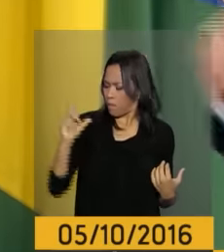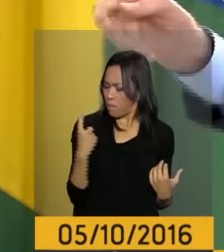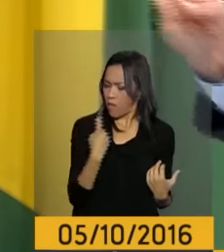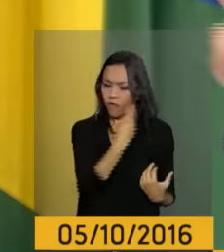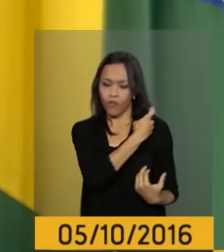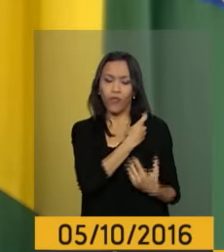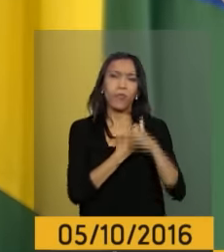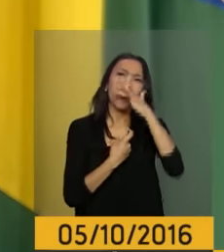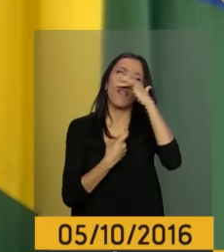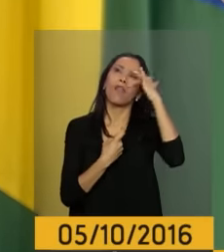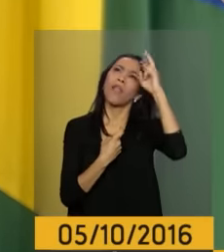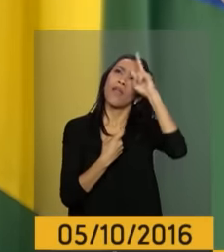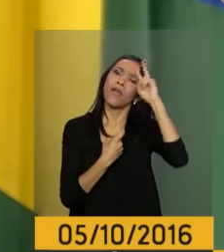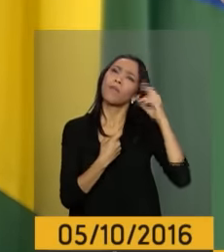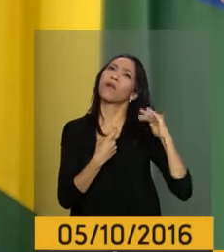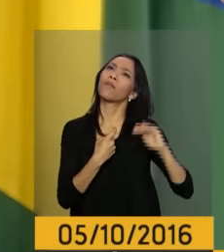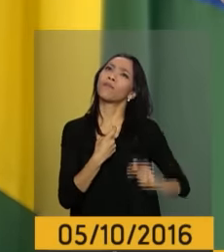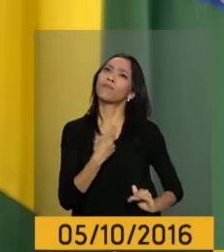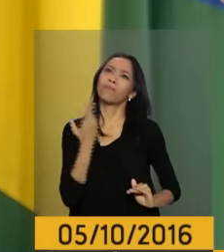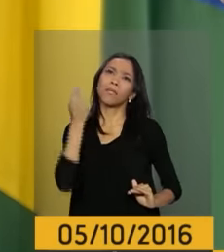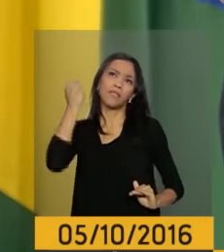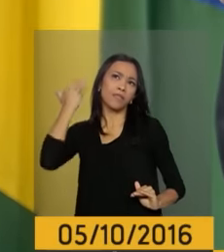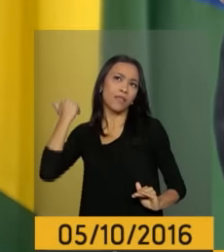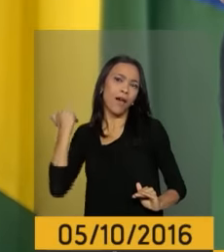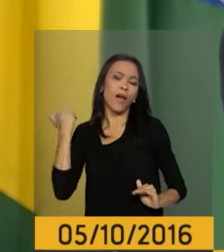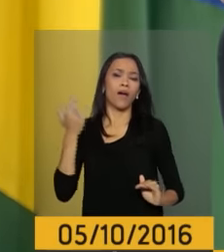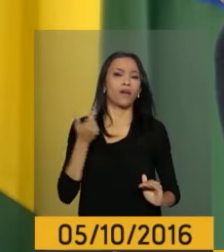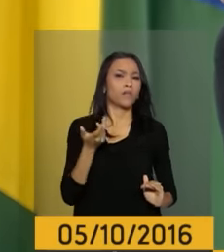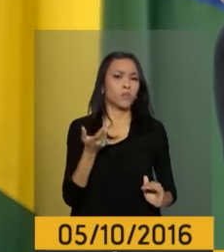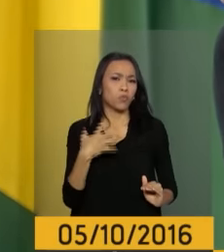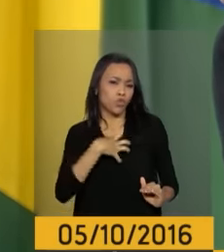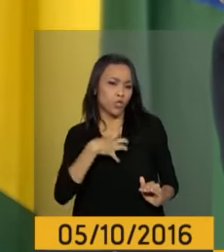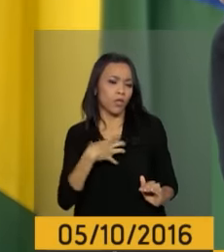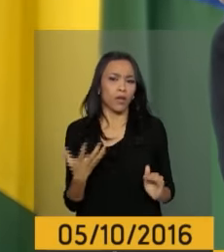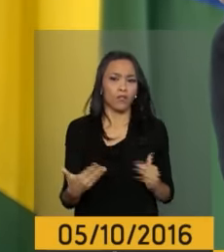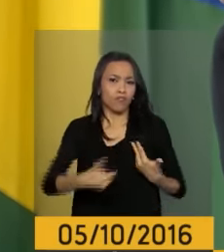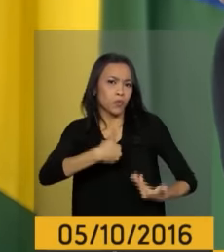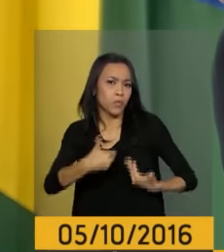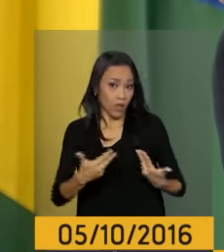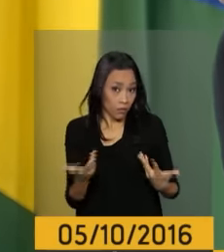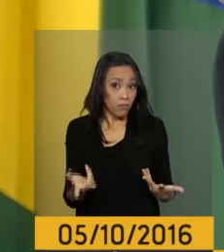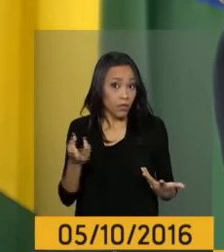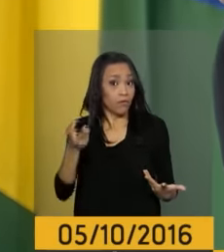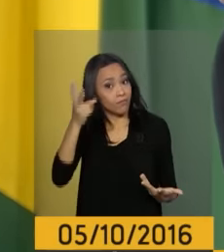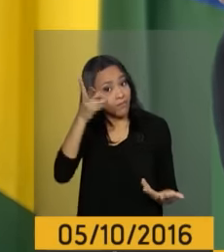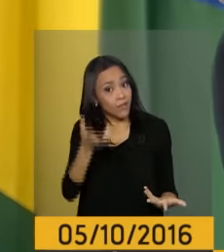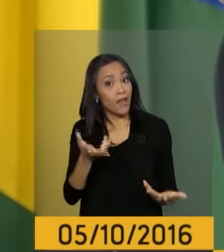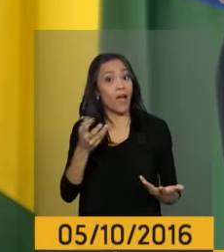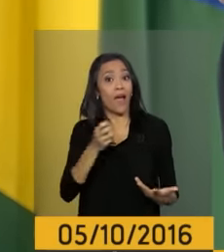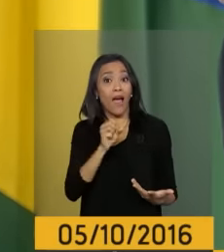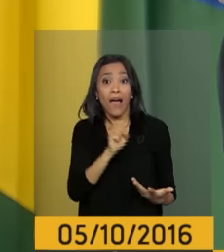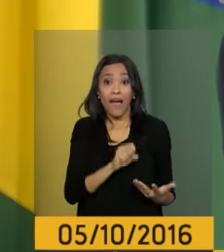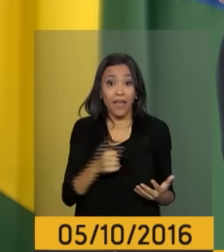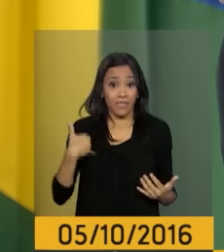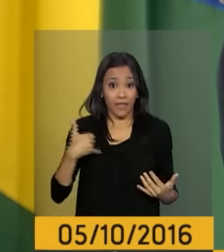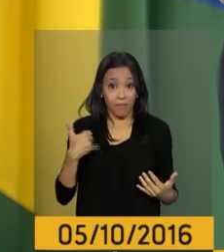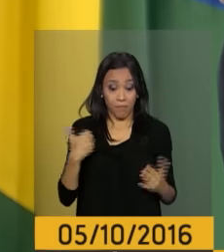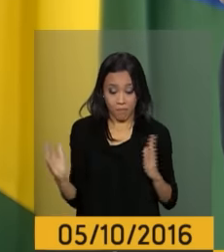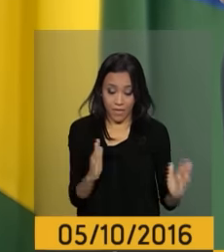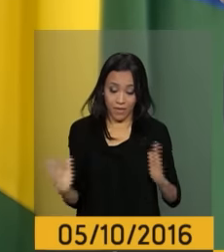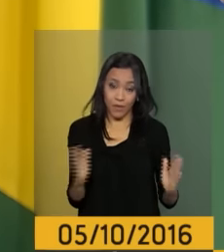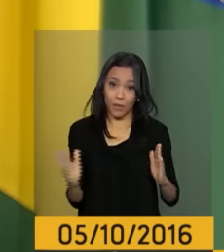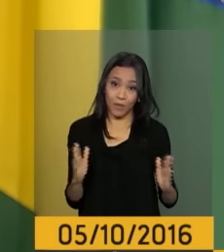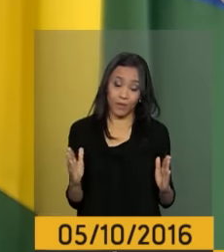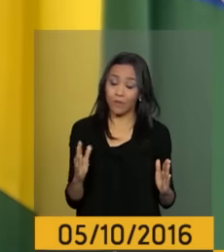um gesto qualquer, um pensamento qualquer lembra a sua infância, a significar, portanto, que a infância é a marca mais